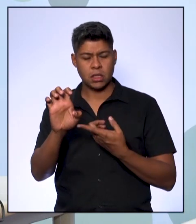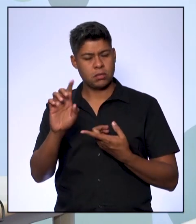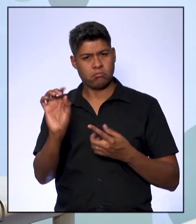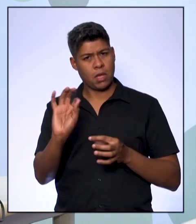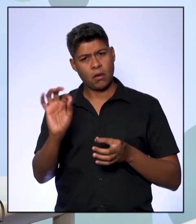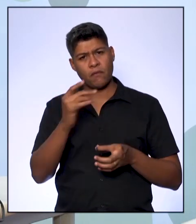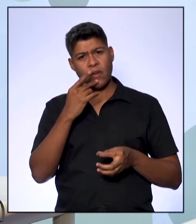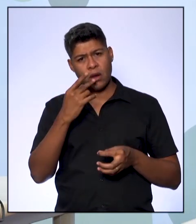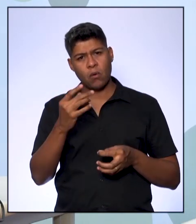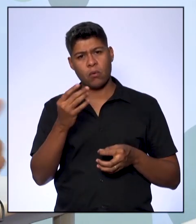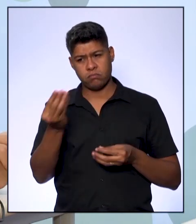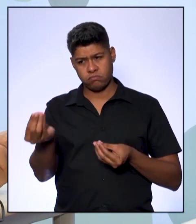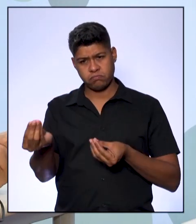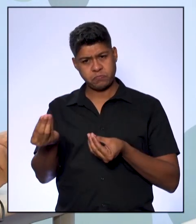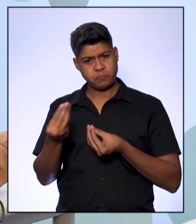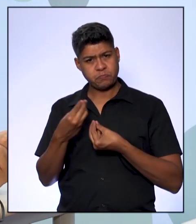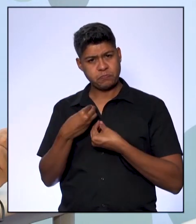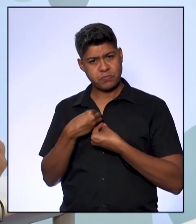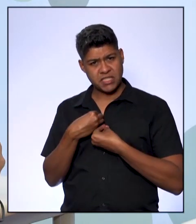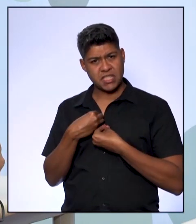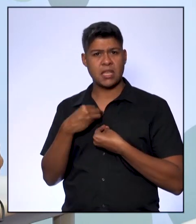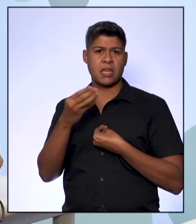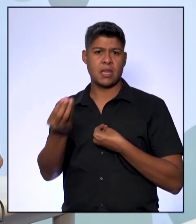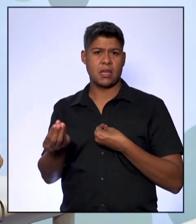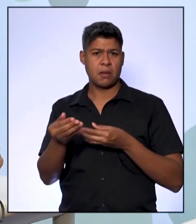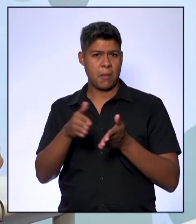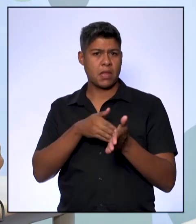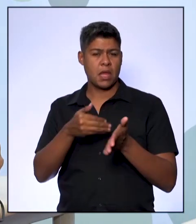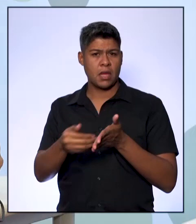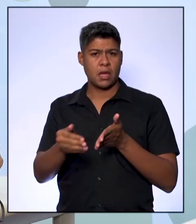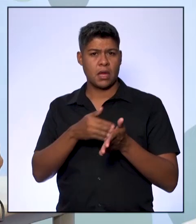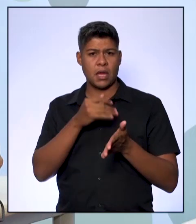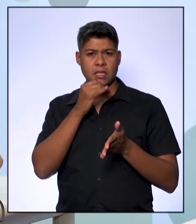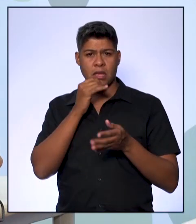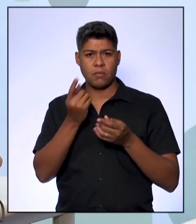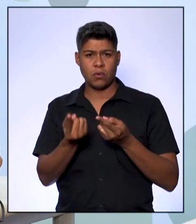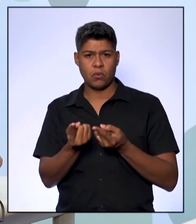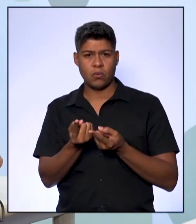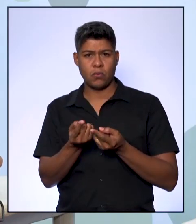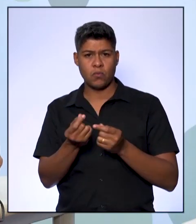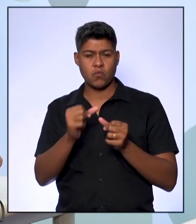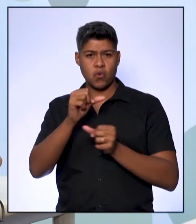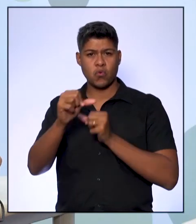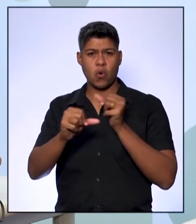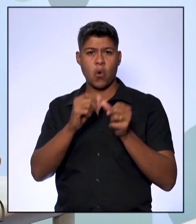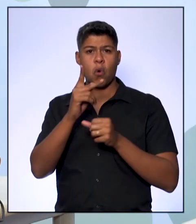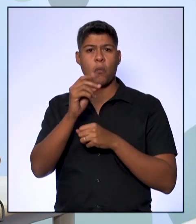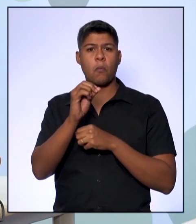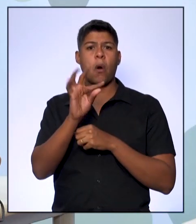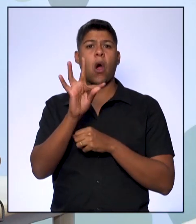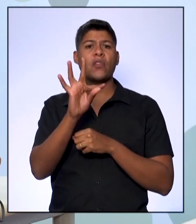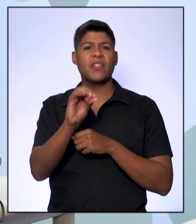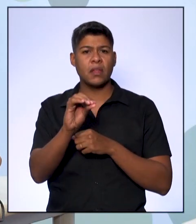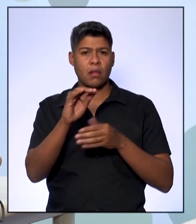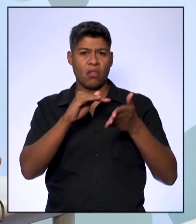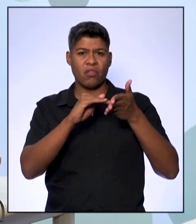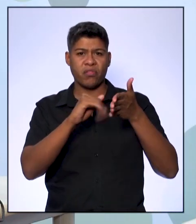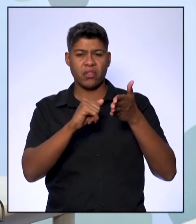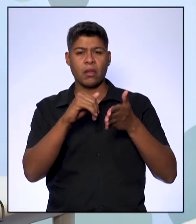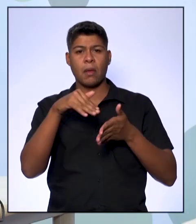eu sou passe minha manteiga que aconteceu você substituiu a palavra pote pela manteiga